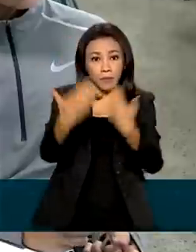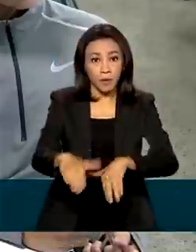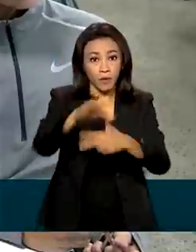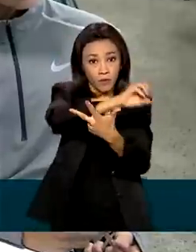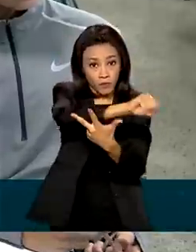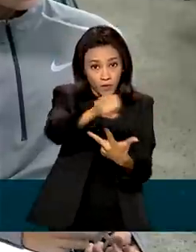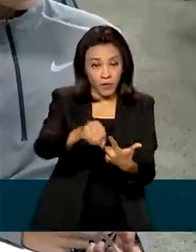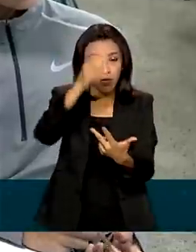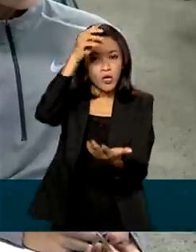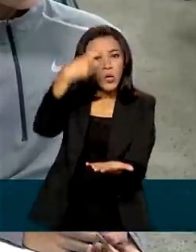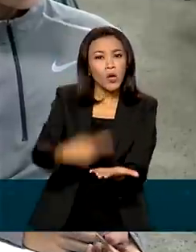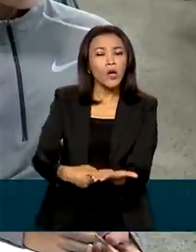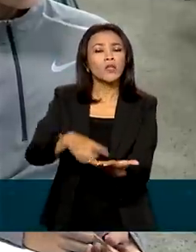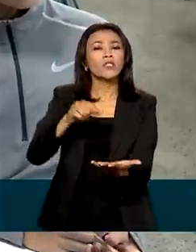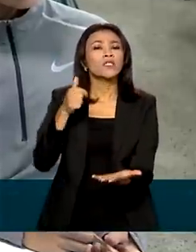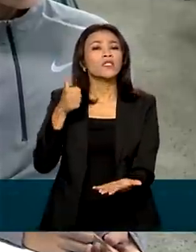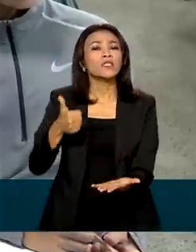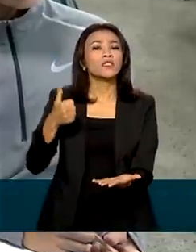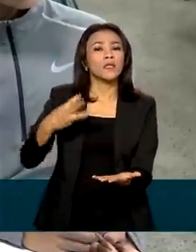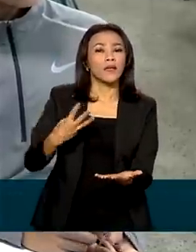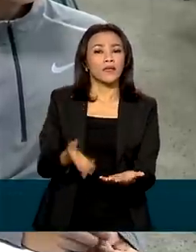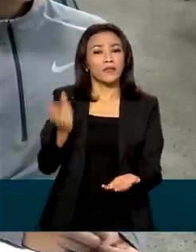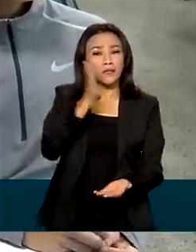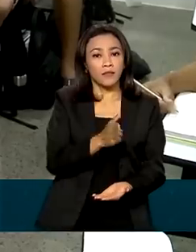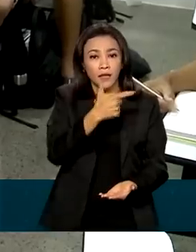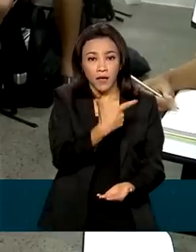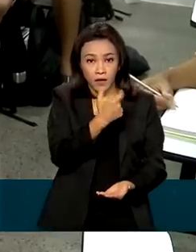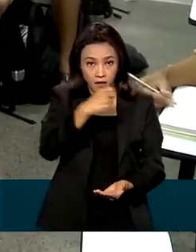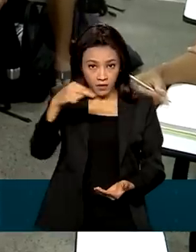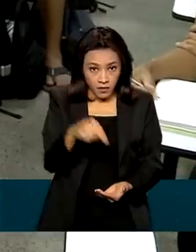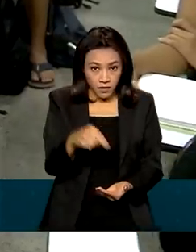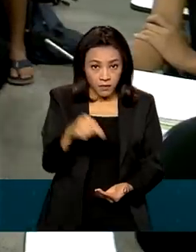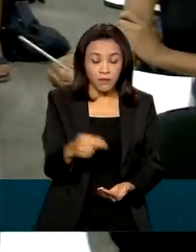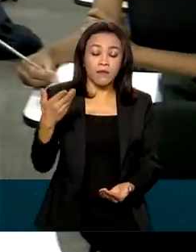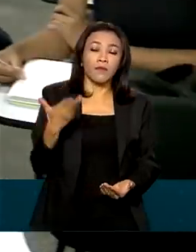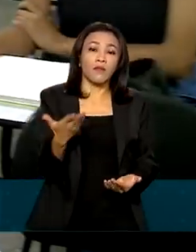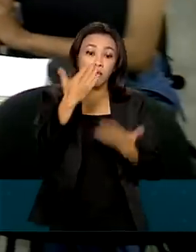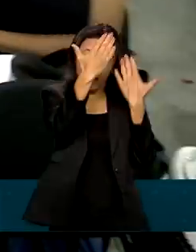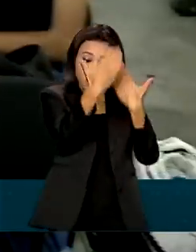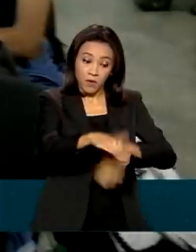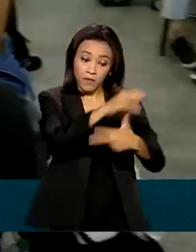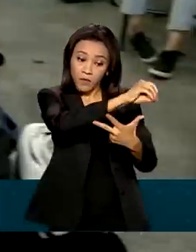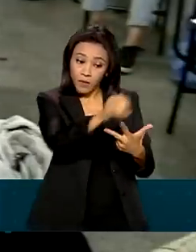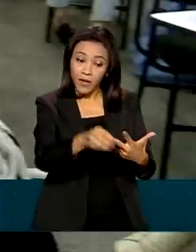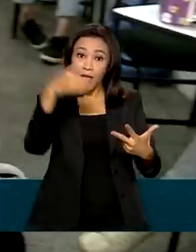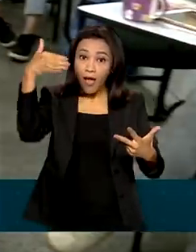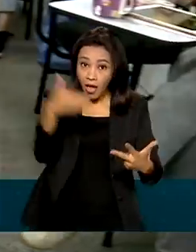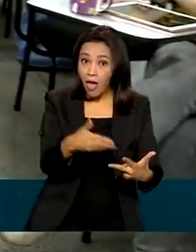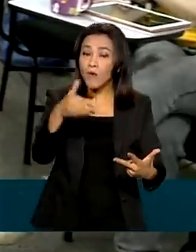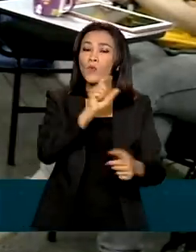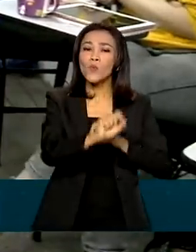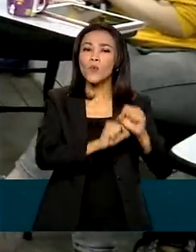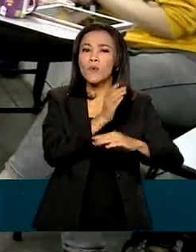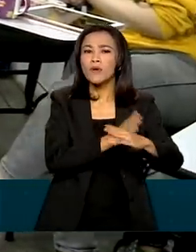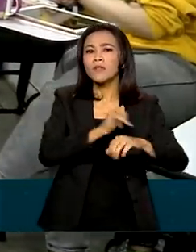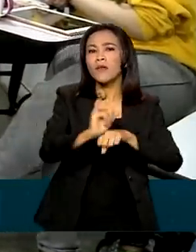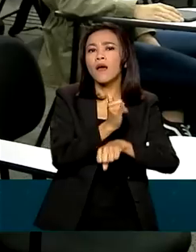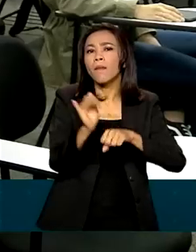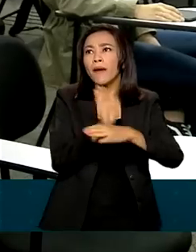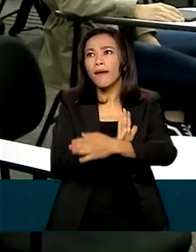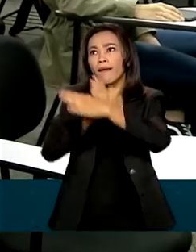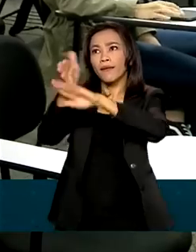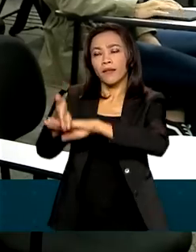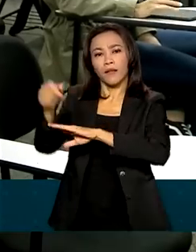Enem marcadas para 13 e 20 de novembro o exame é uma das portas de ingresso no ensino superior